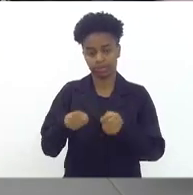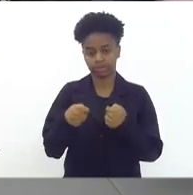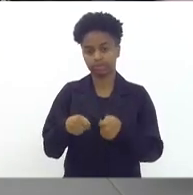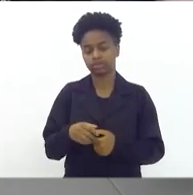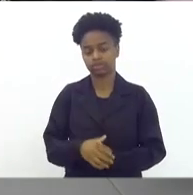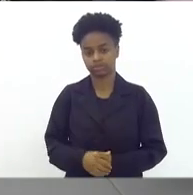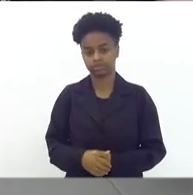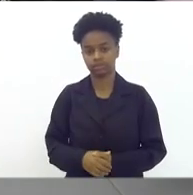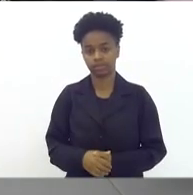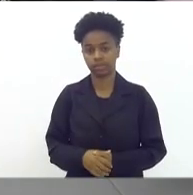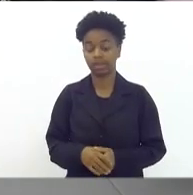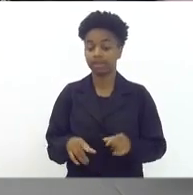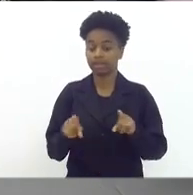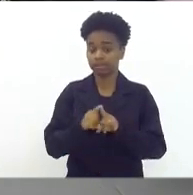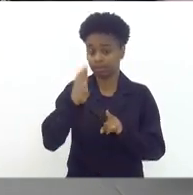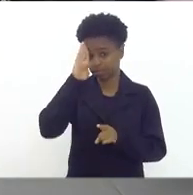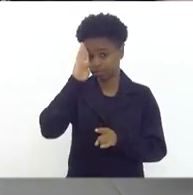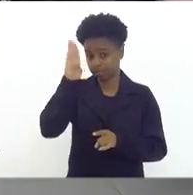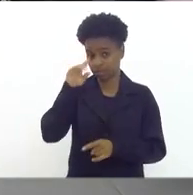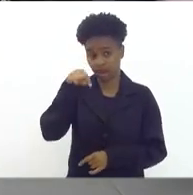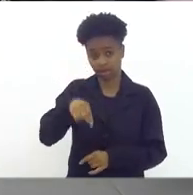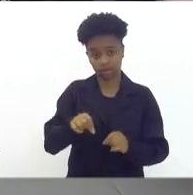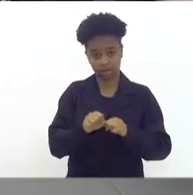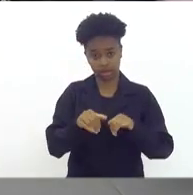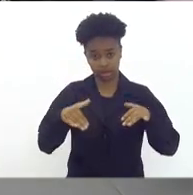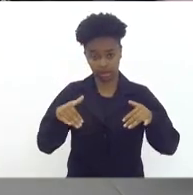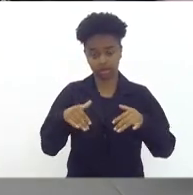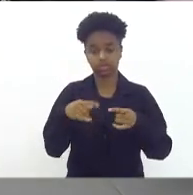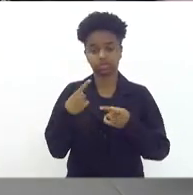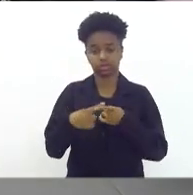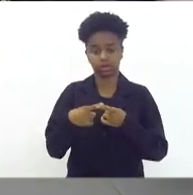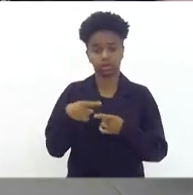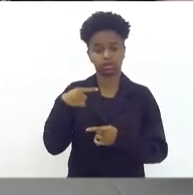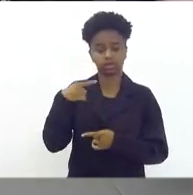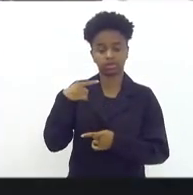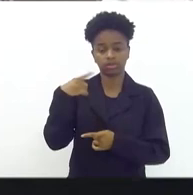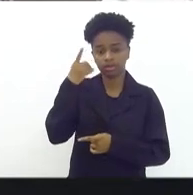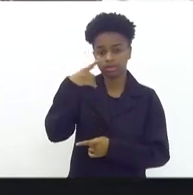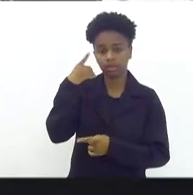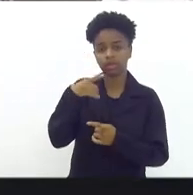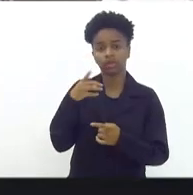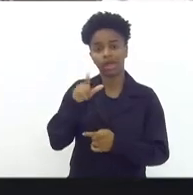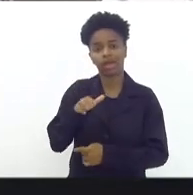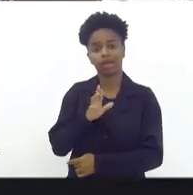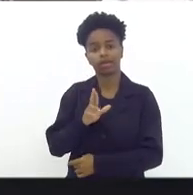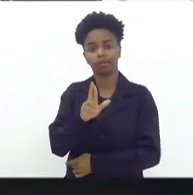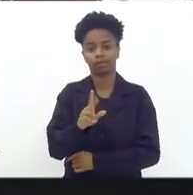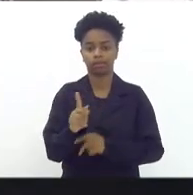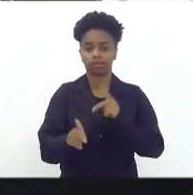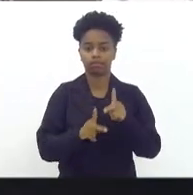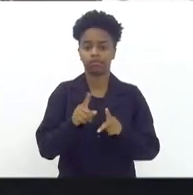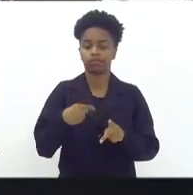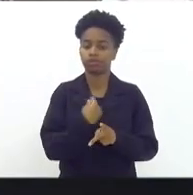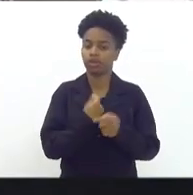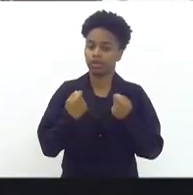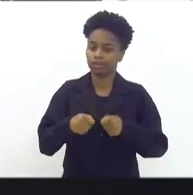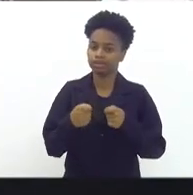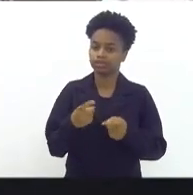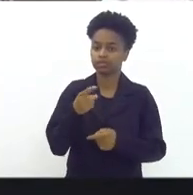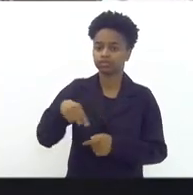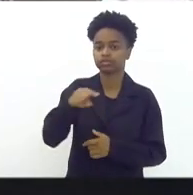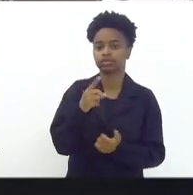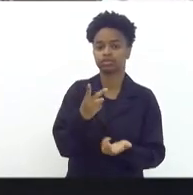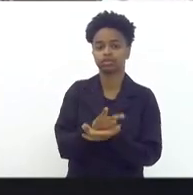mais do que ninguém Parlamento os deputados por quê são os representantes do povo a gente vai sem precisar que